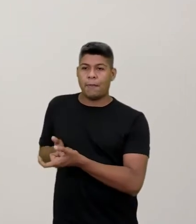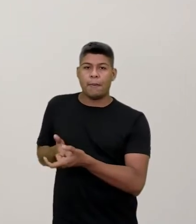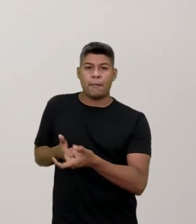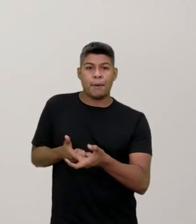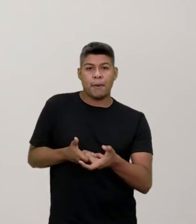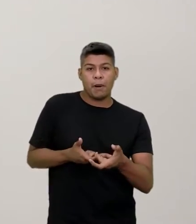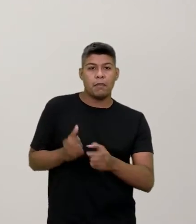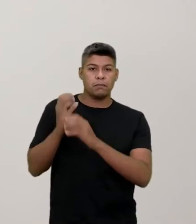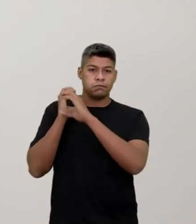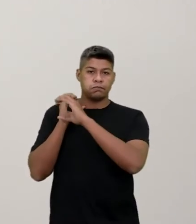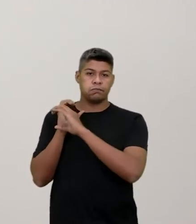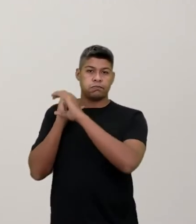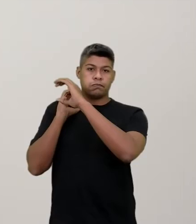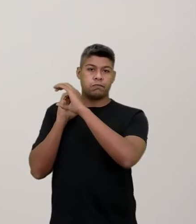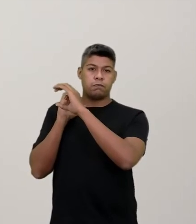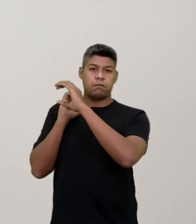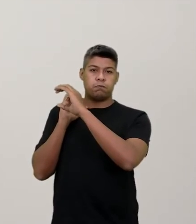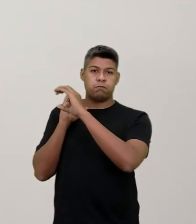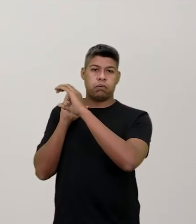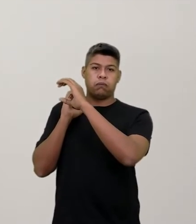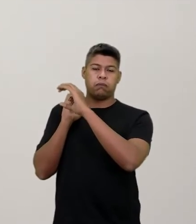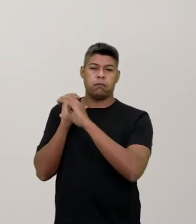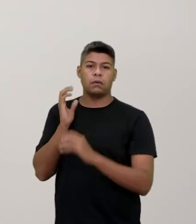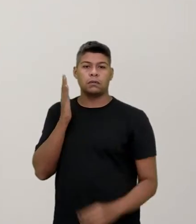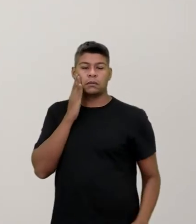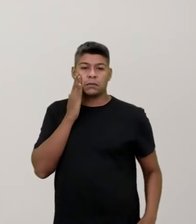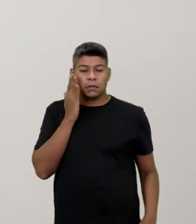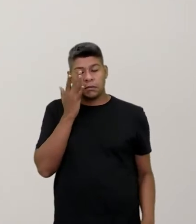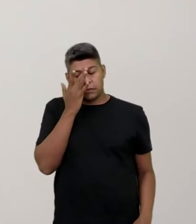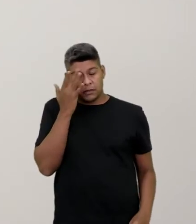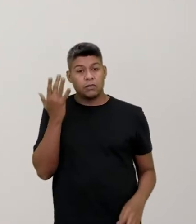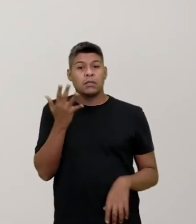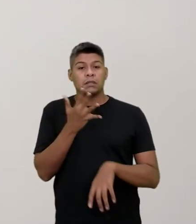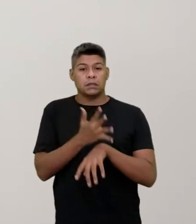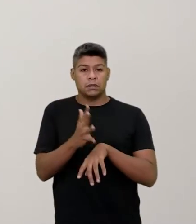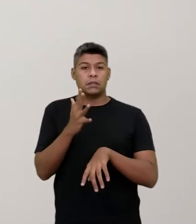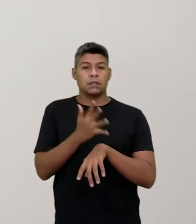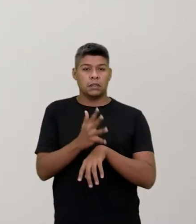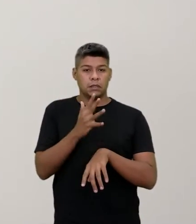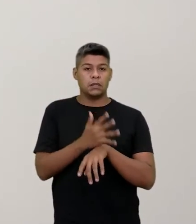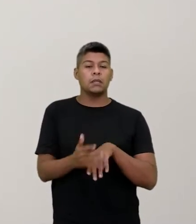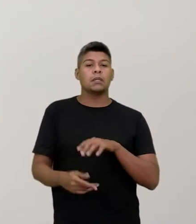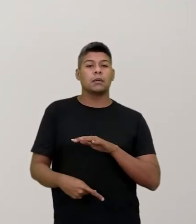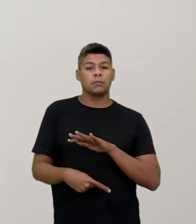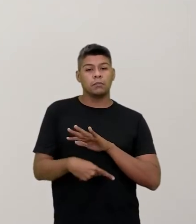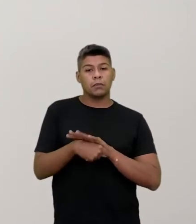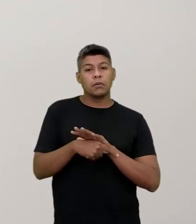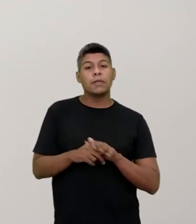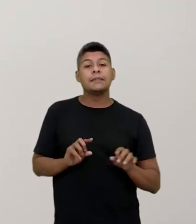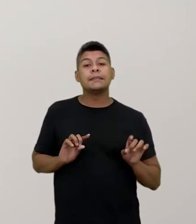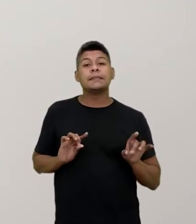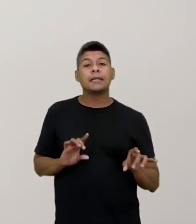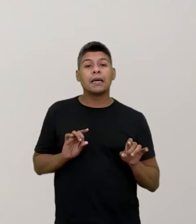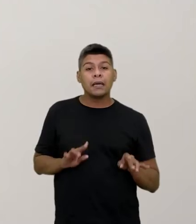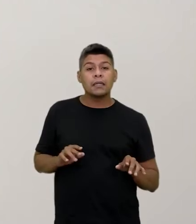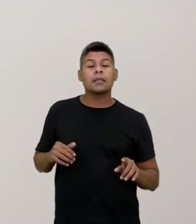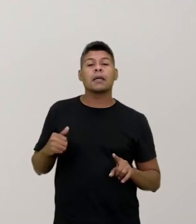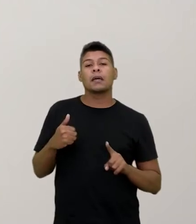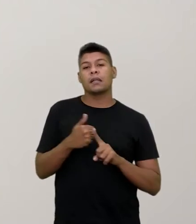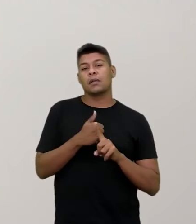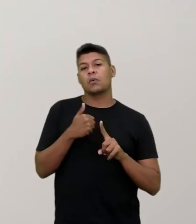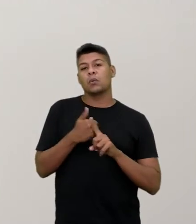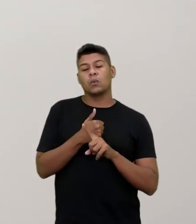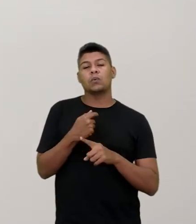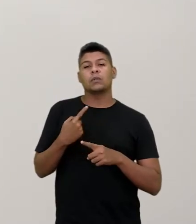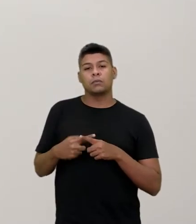embora quem está no exército, enfim, treine bastante as técnicas das lutas também,